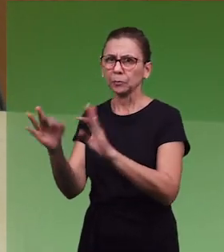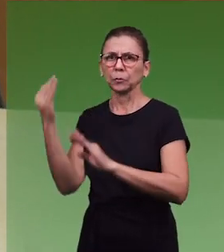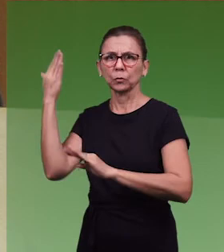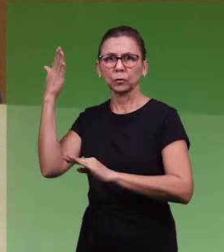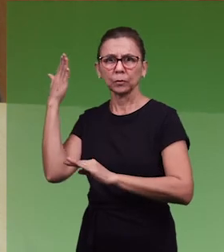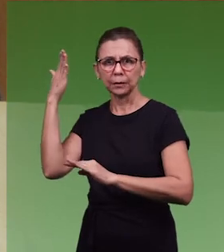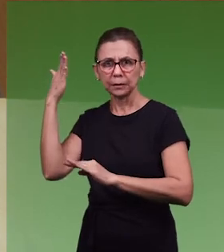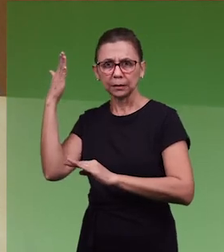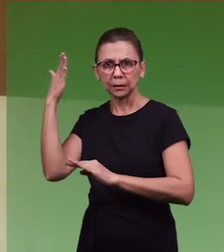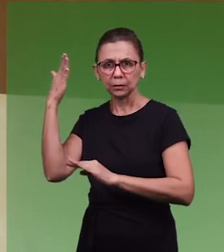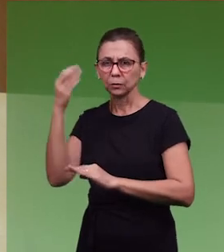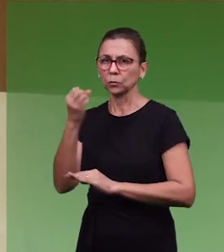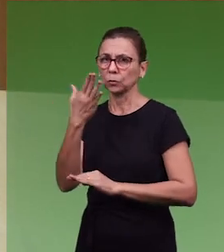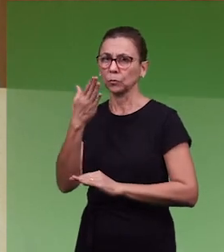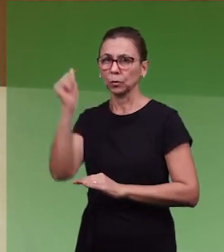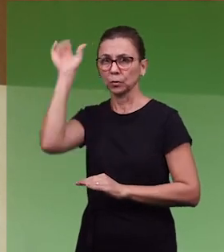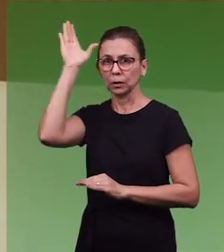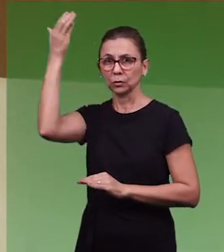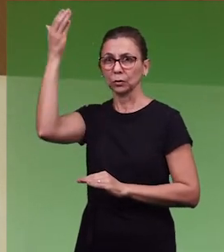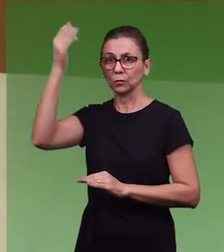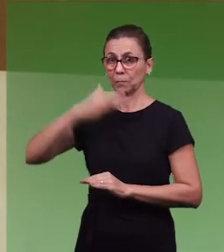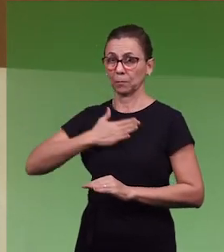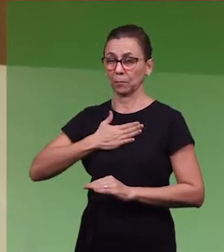problema, o meu.